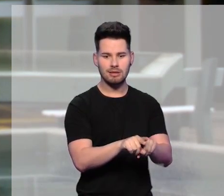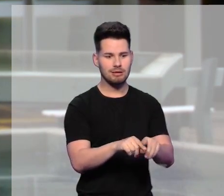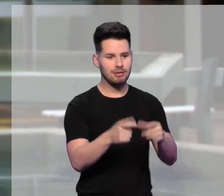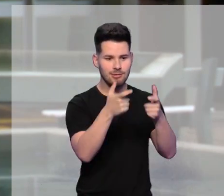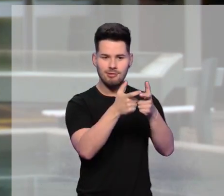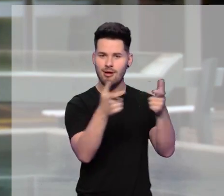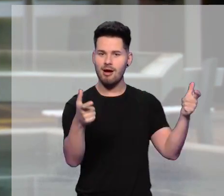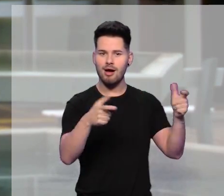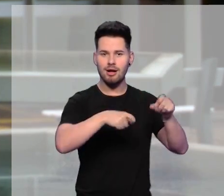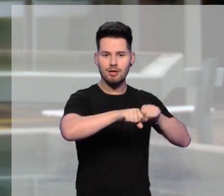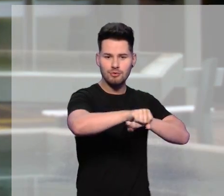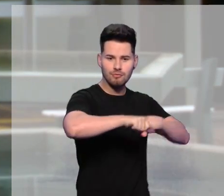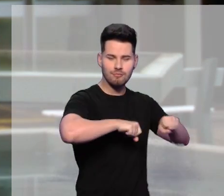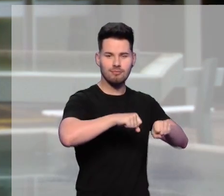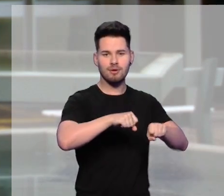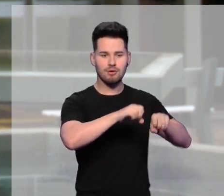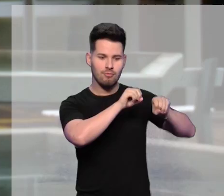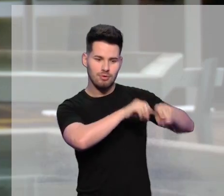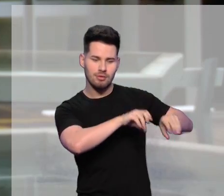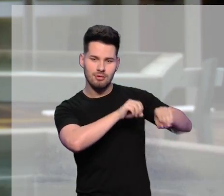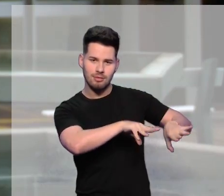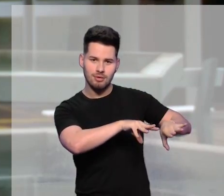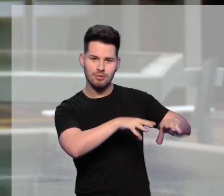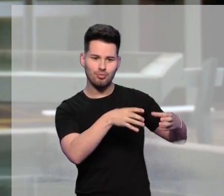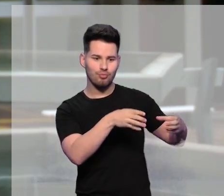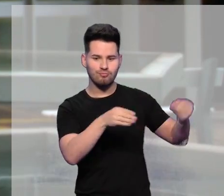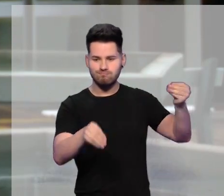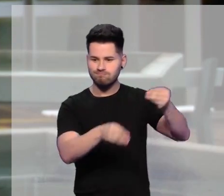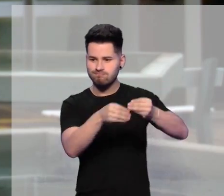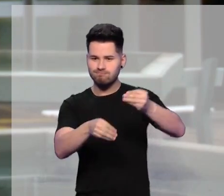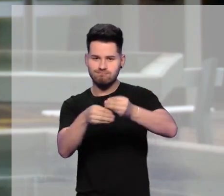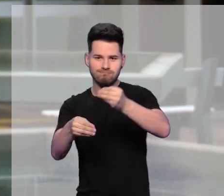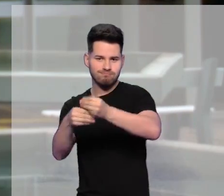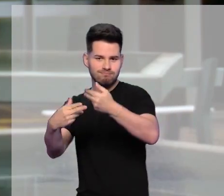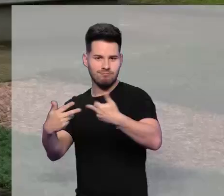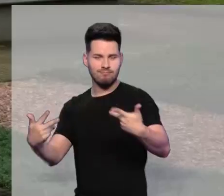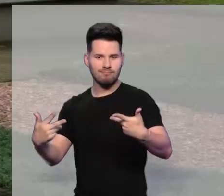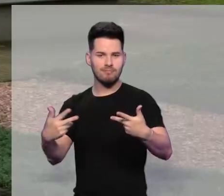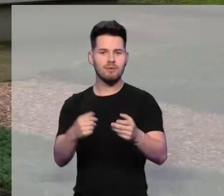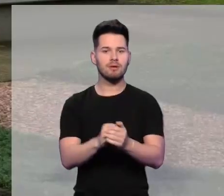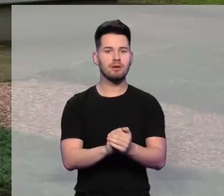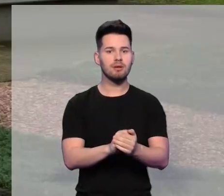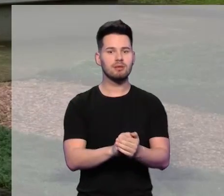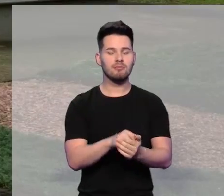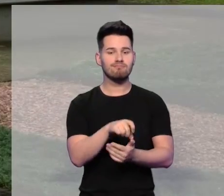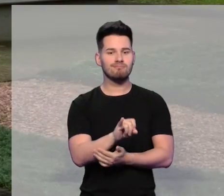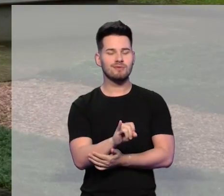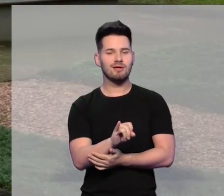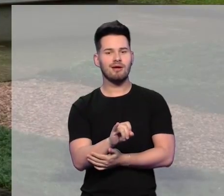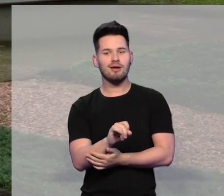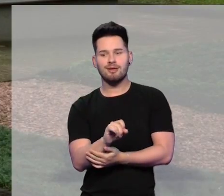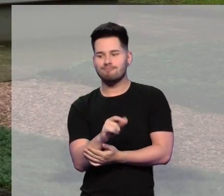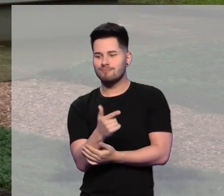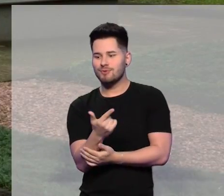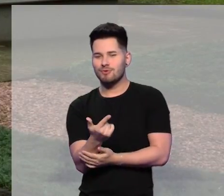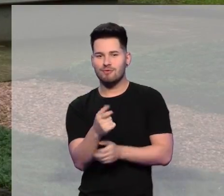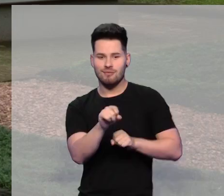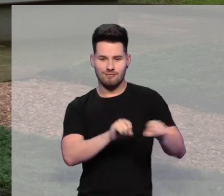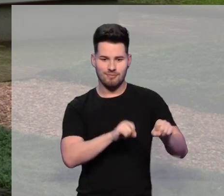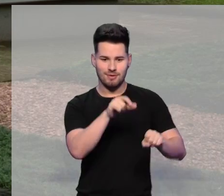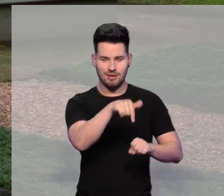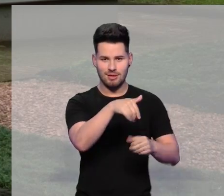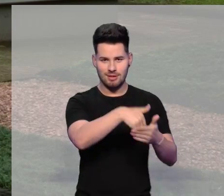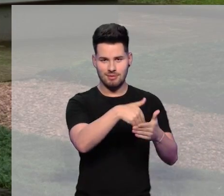grandíssima formação que realmente é proporcionada desse conjunto de coisas. O fato é que se não fosse